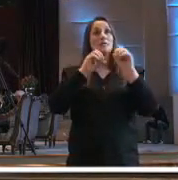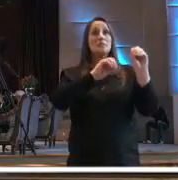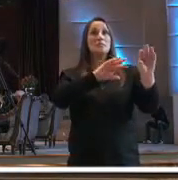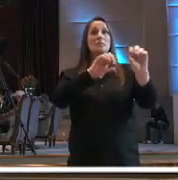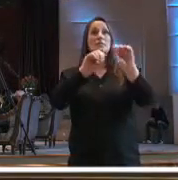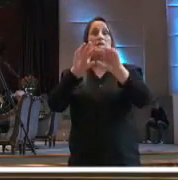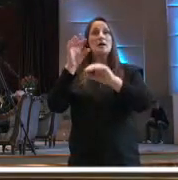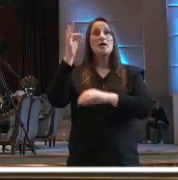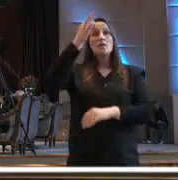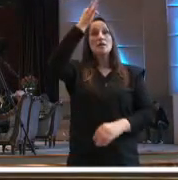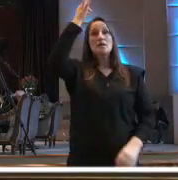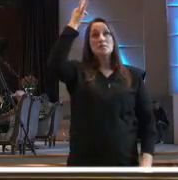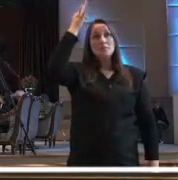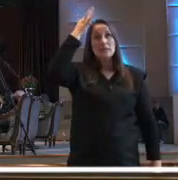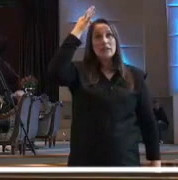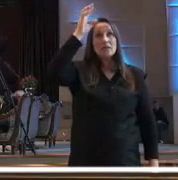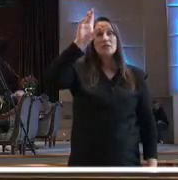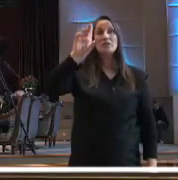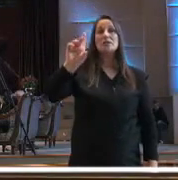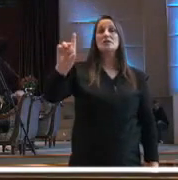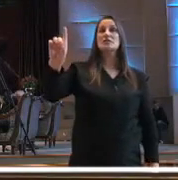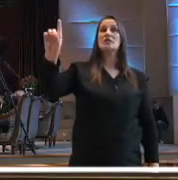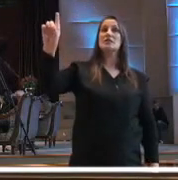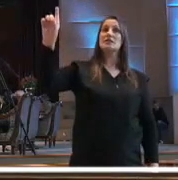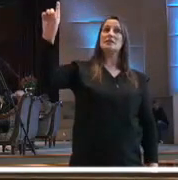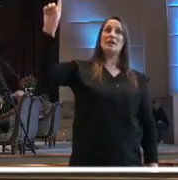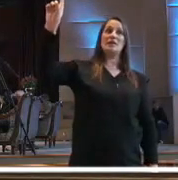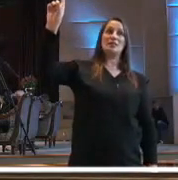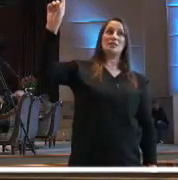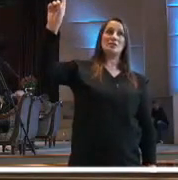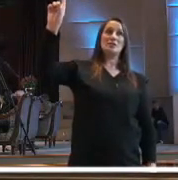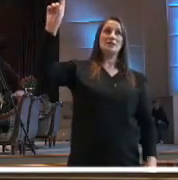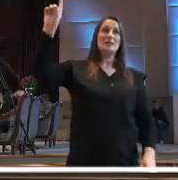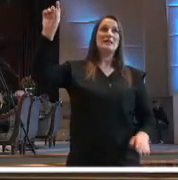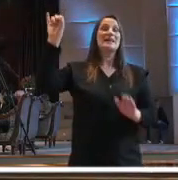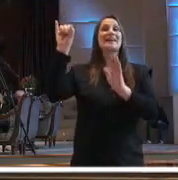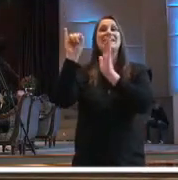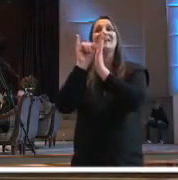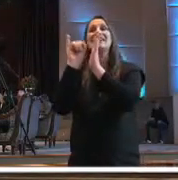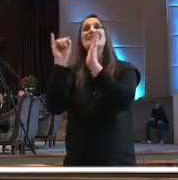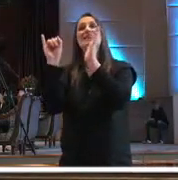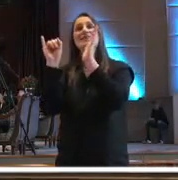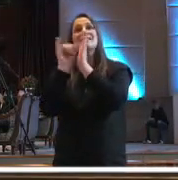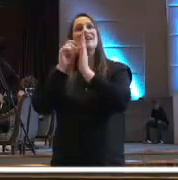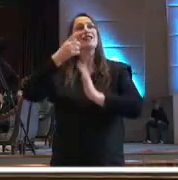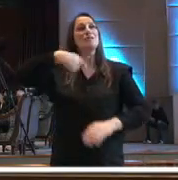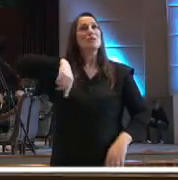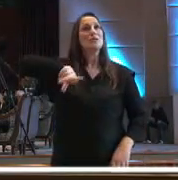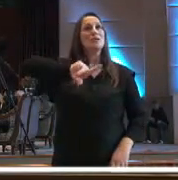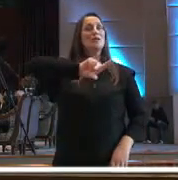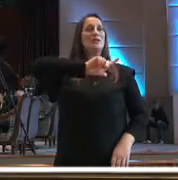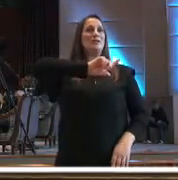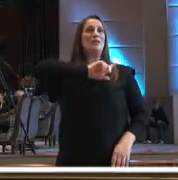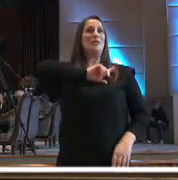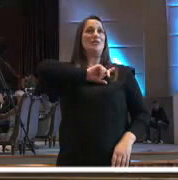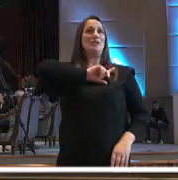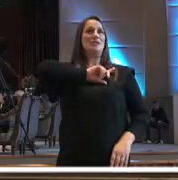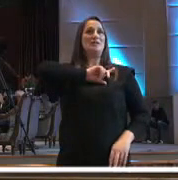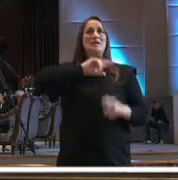o Espírito de Deus intercede por nós com gemidos